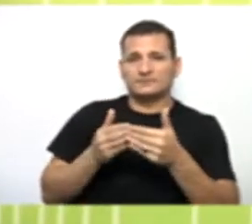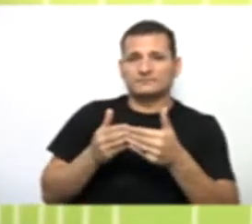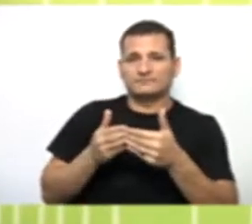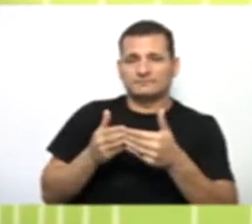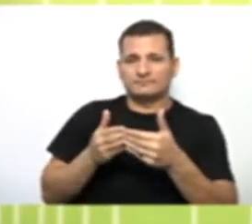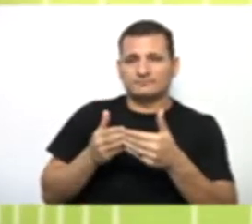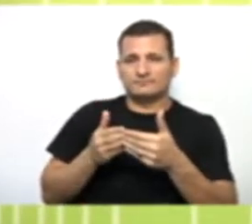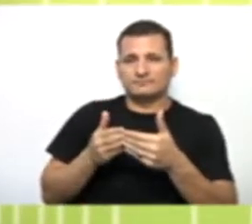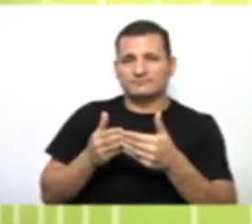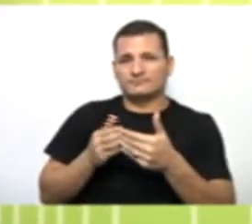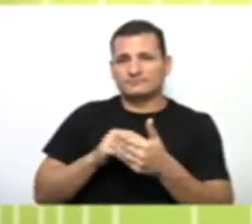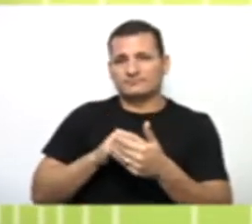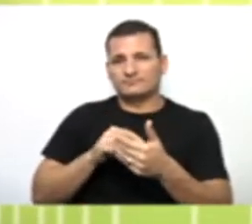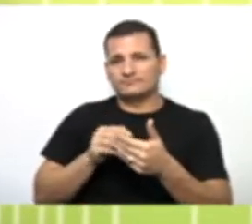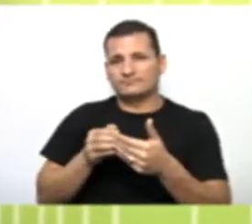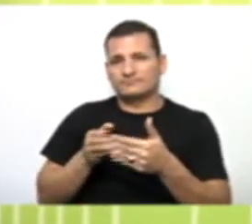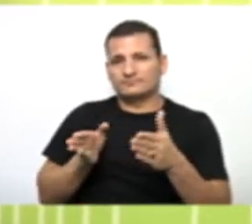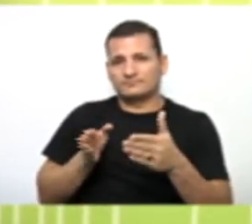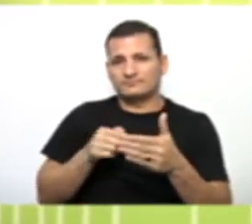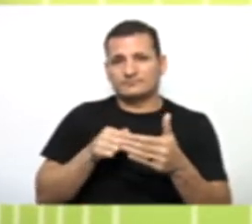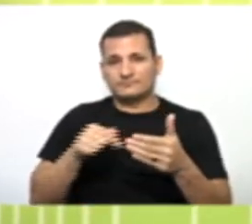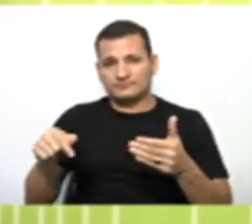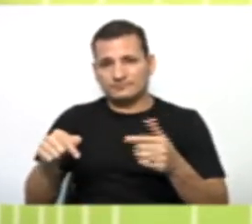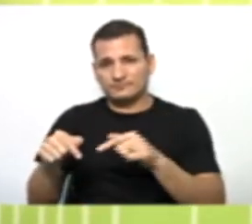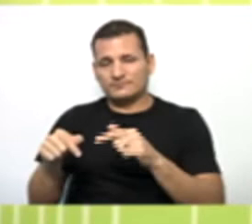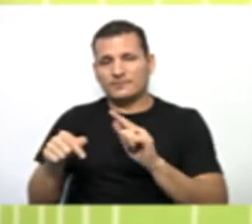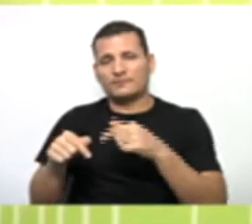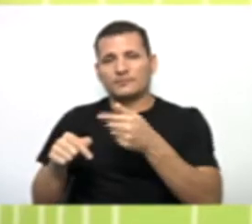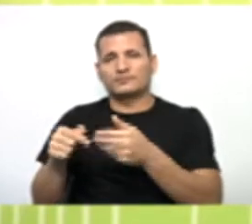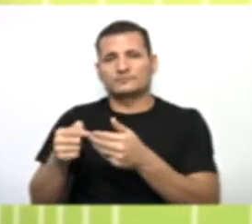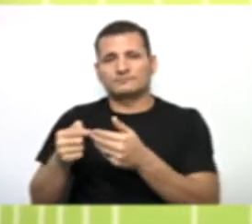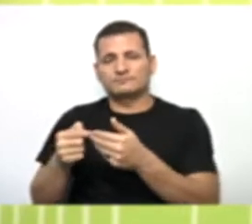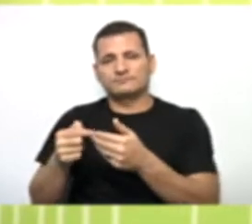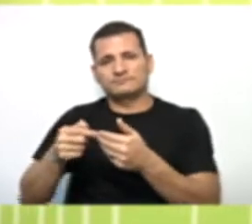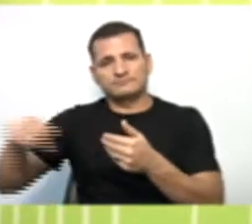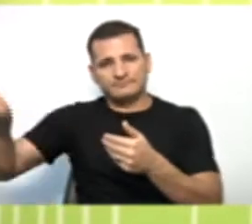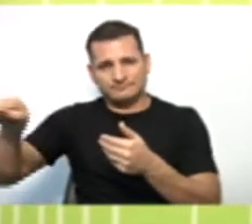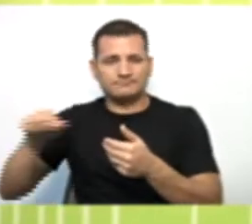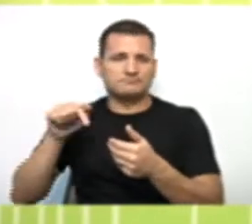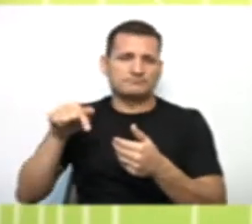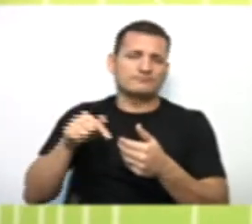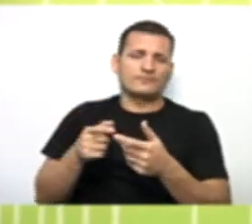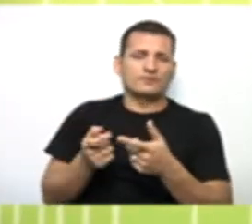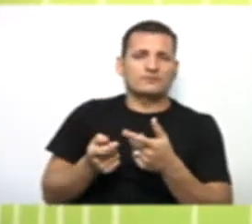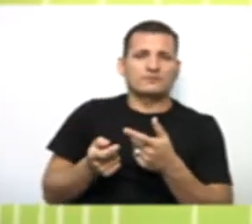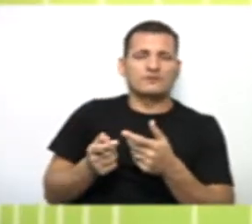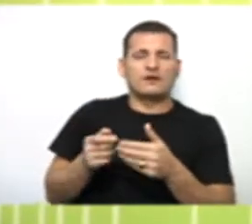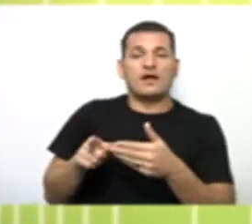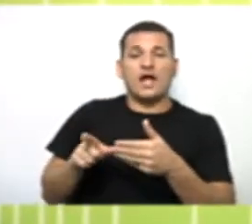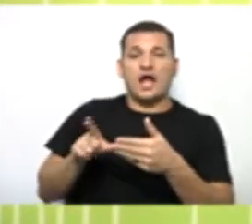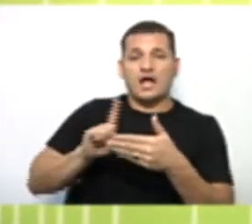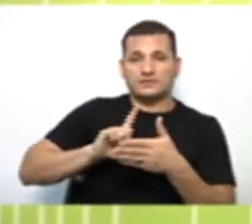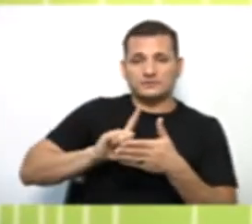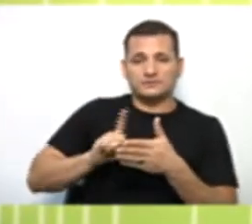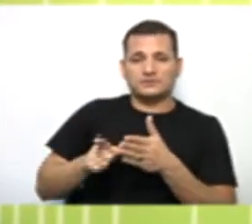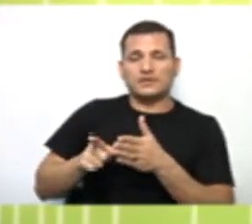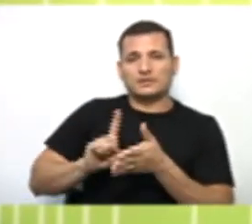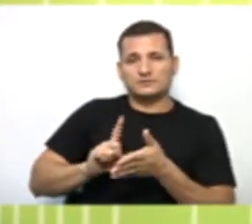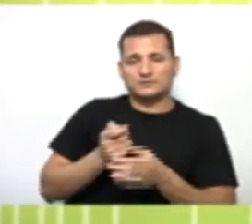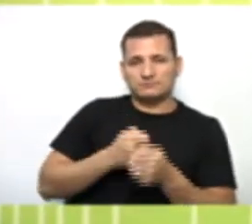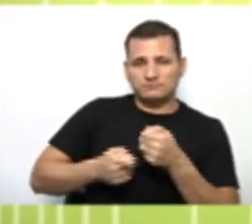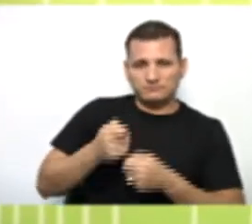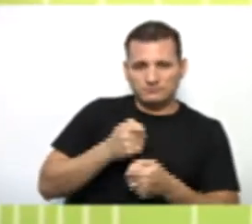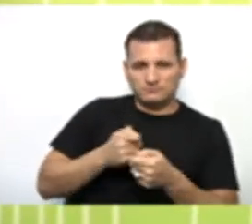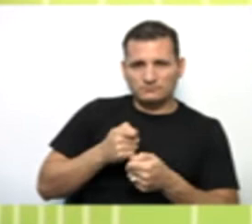dentro da porteira e o depois da porteira. Esse mesmo processo se aplica à negociação, não só a vendas. O antes da